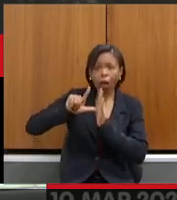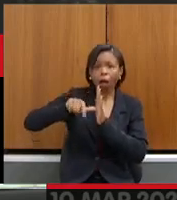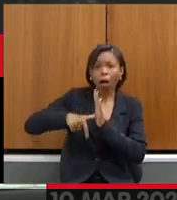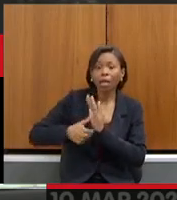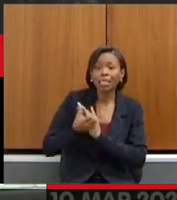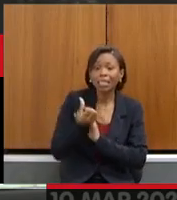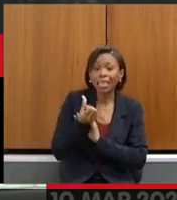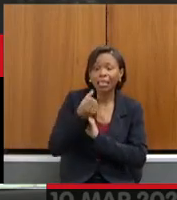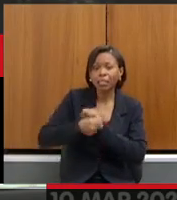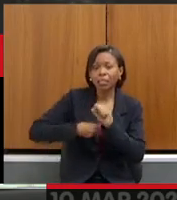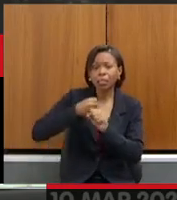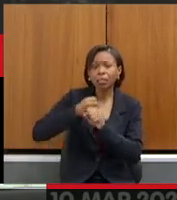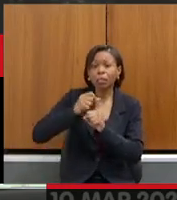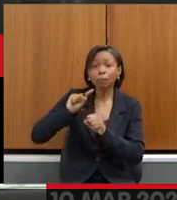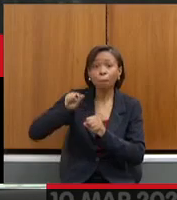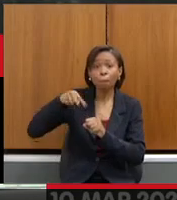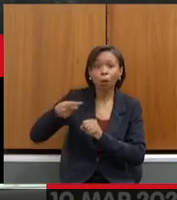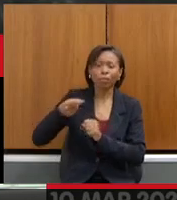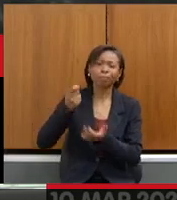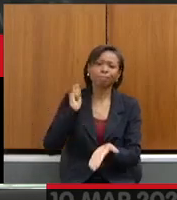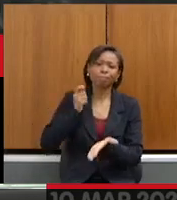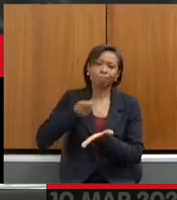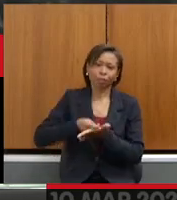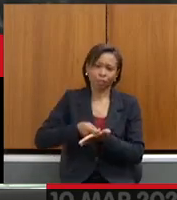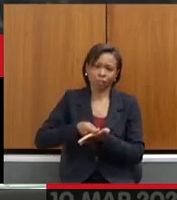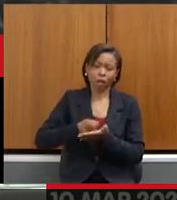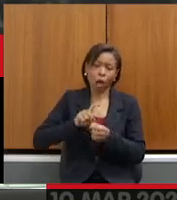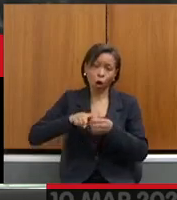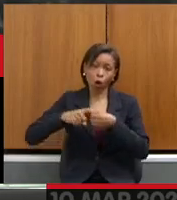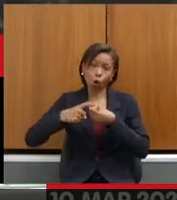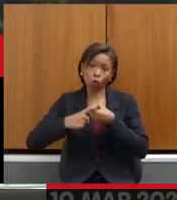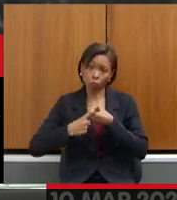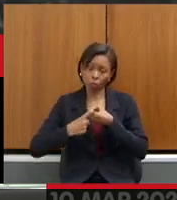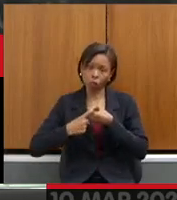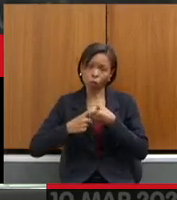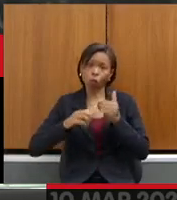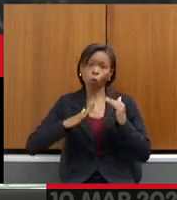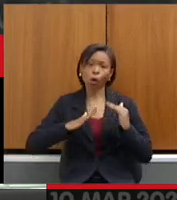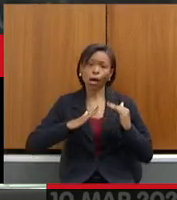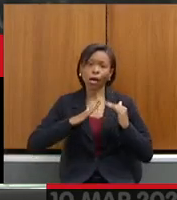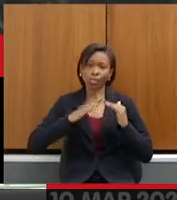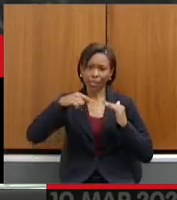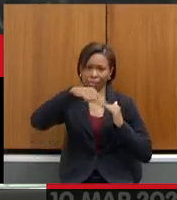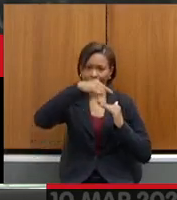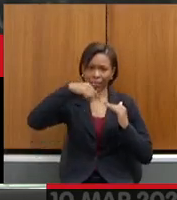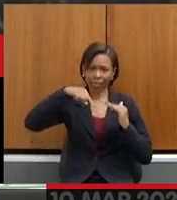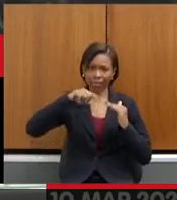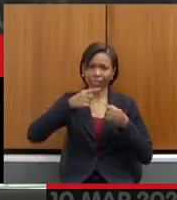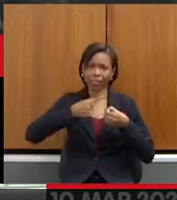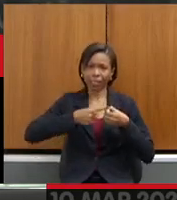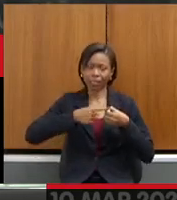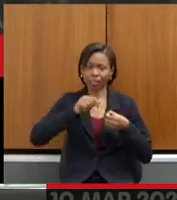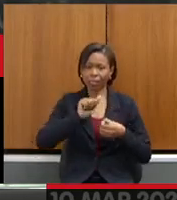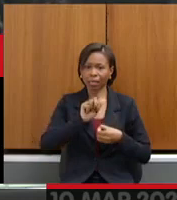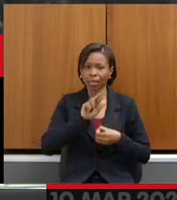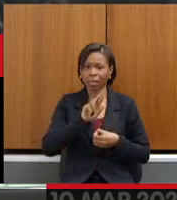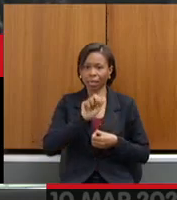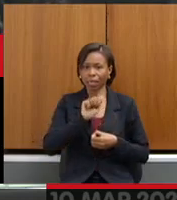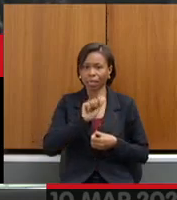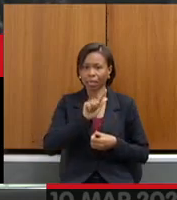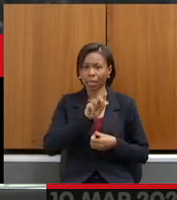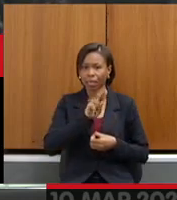vossa excelência É um convênio da hemodinâmica da Santa Casa de Araguari então nós sabemos que